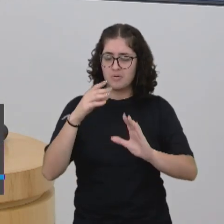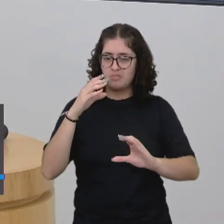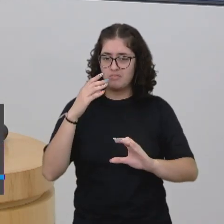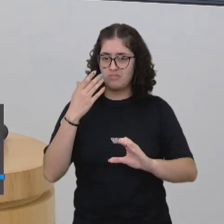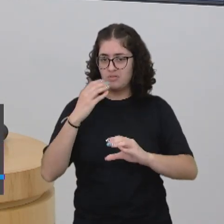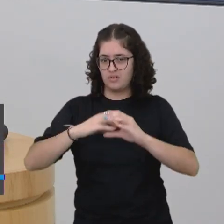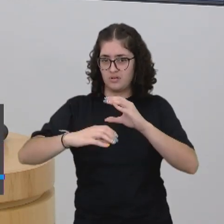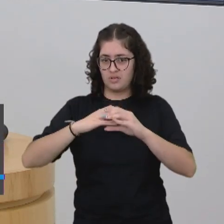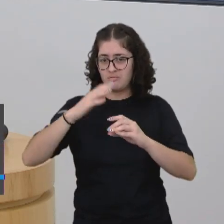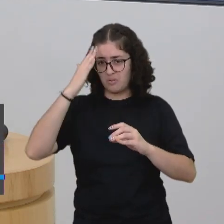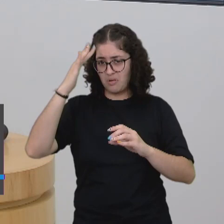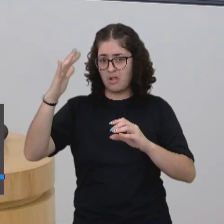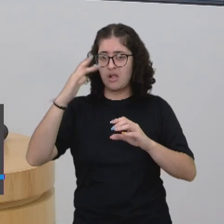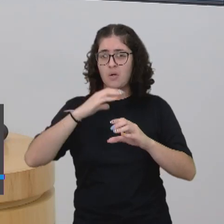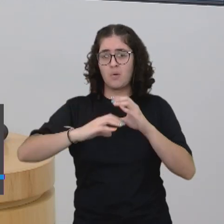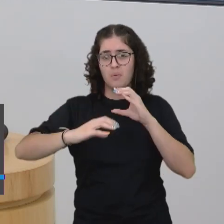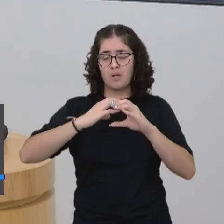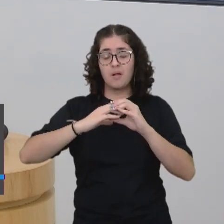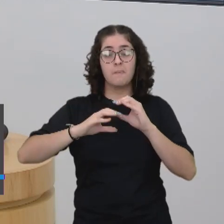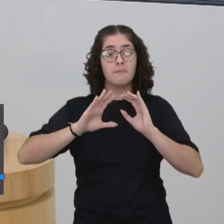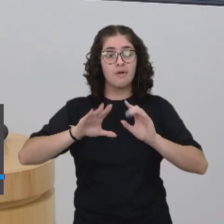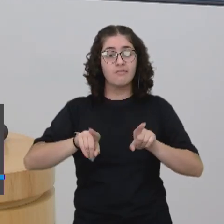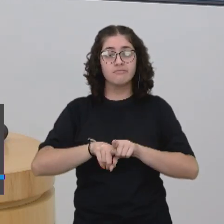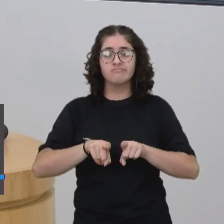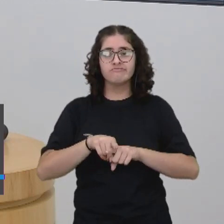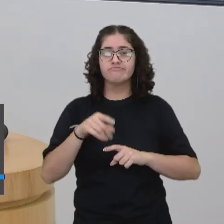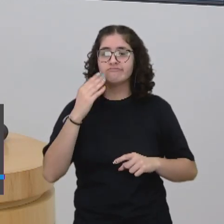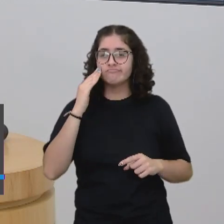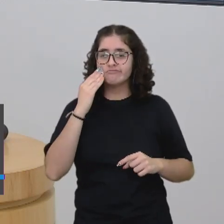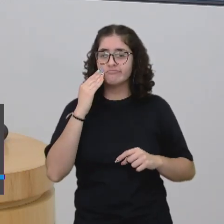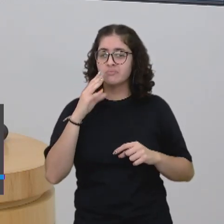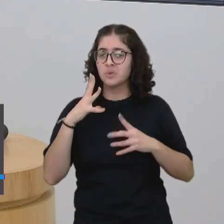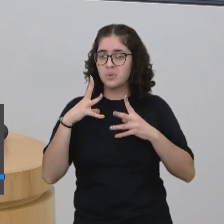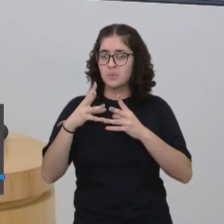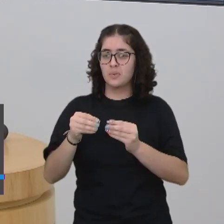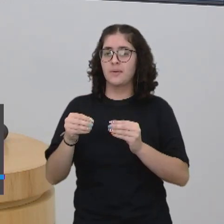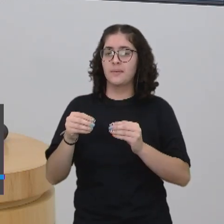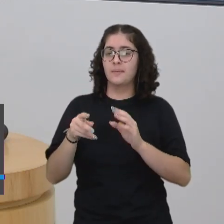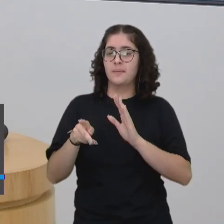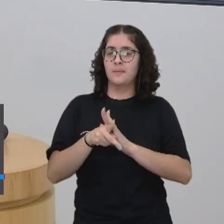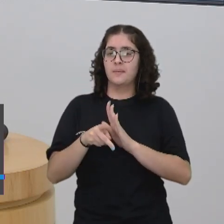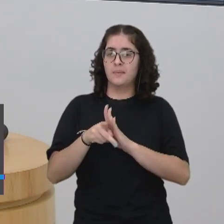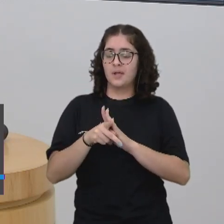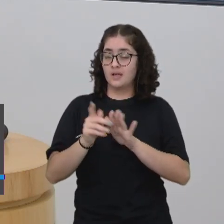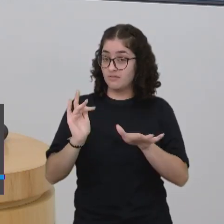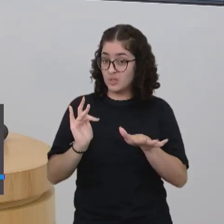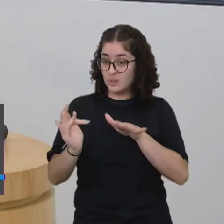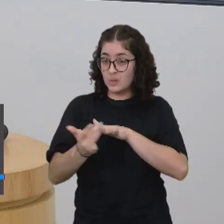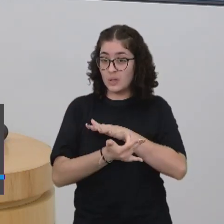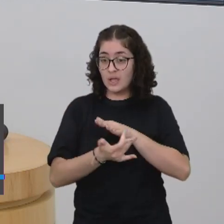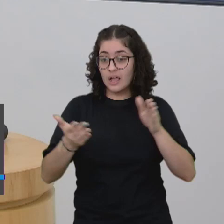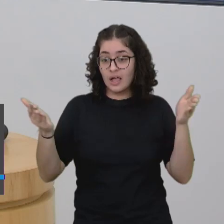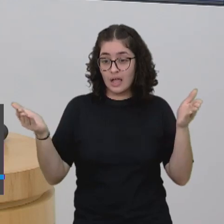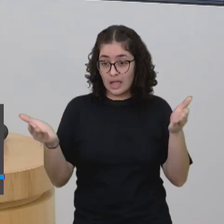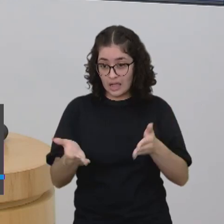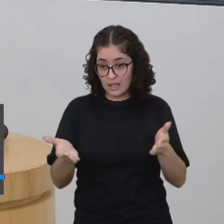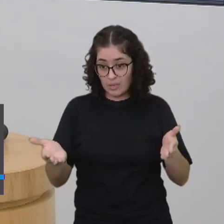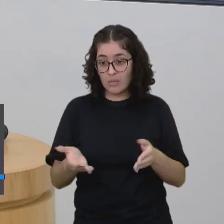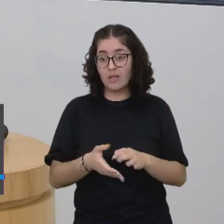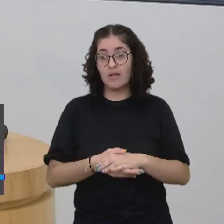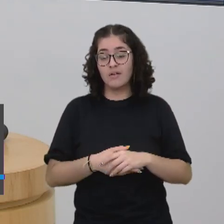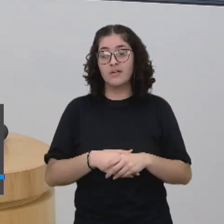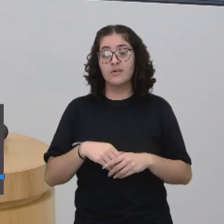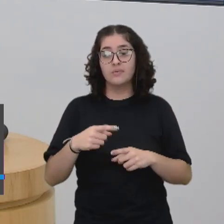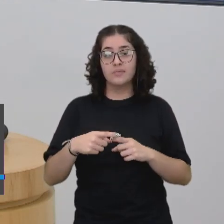falando sobre teoria da comunicação, mas a gente também não entende sobre todo o processo de mídias atuais, porque a mídia